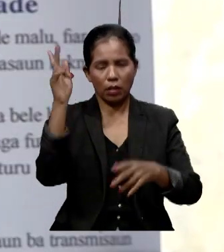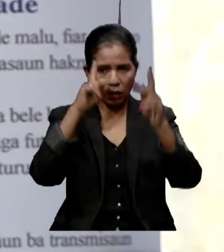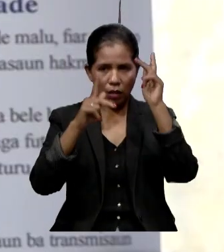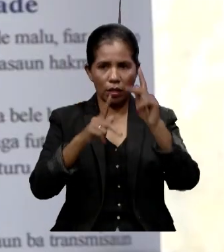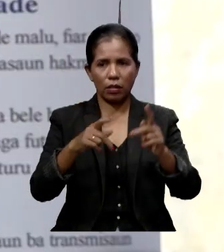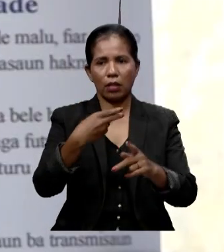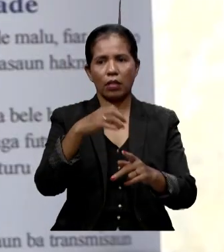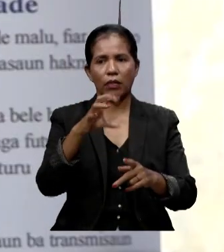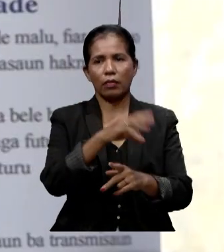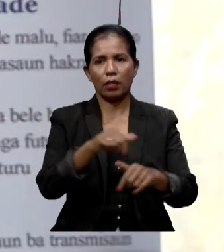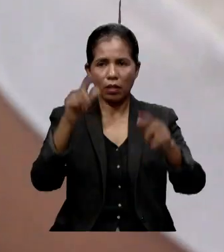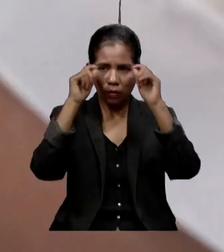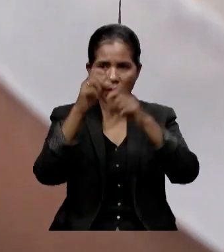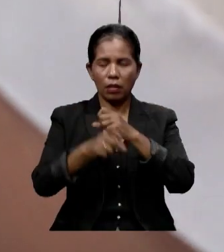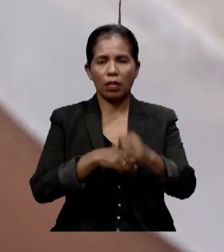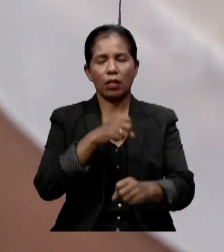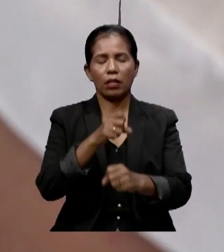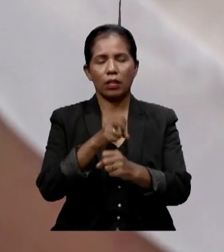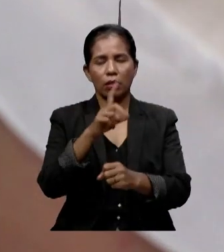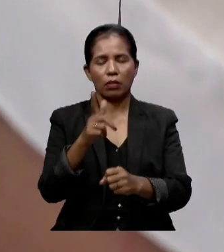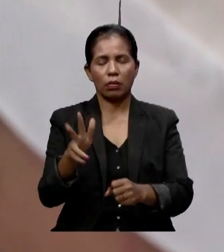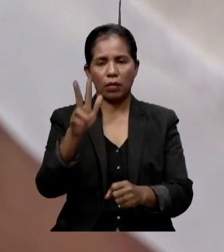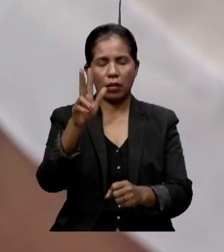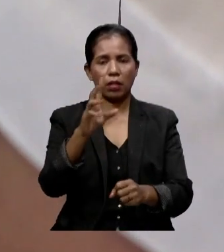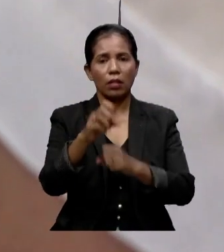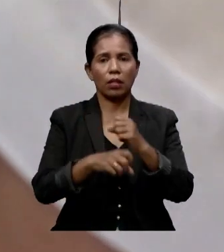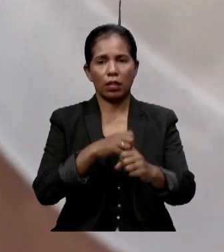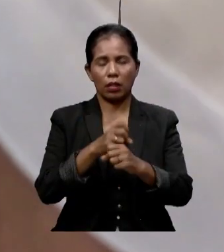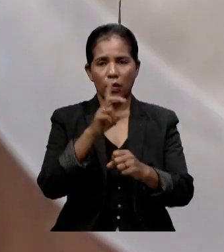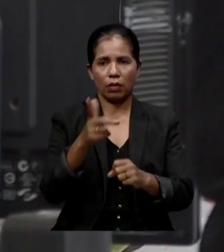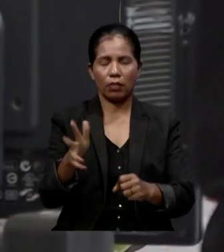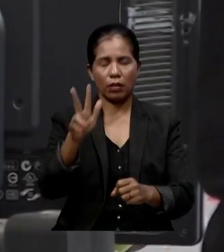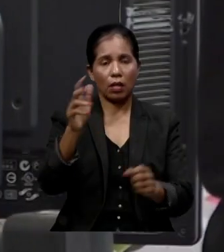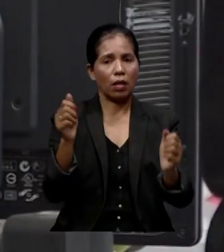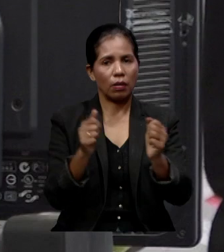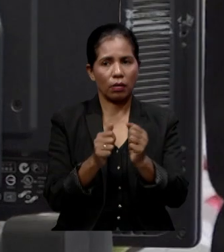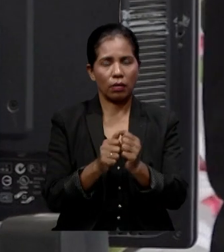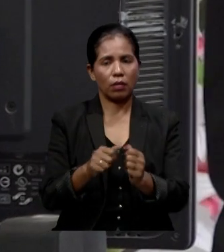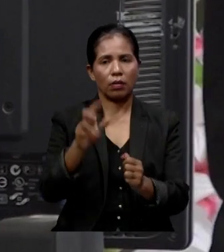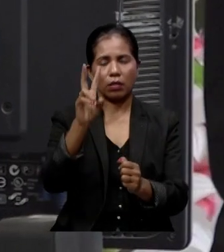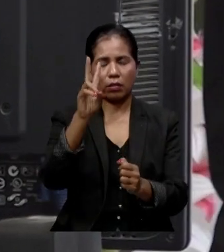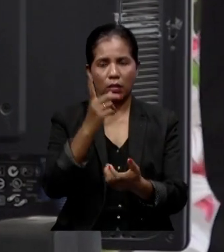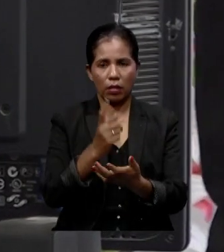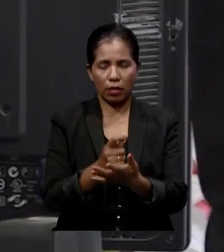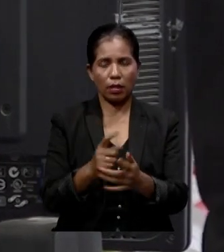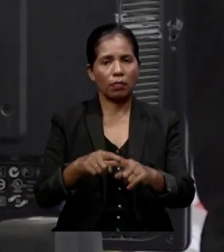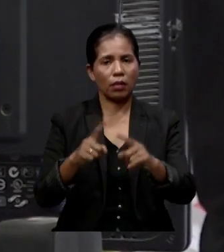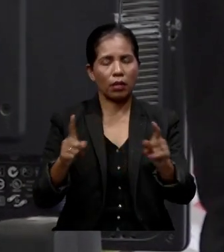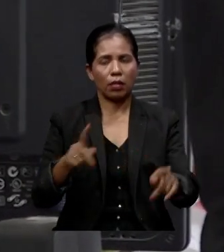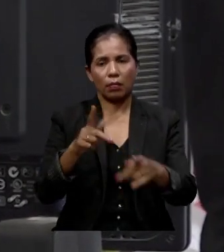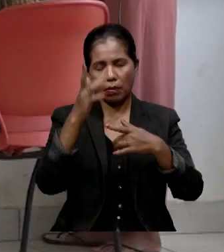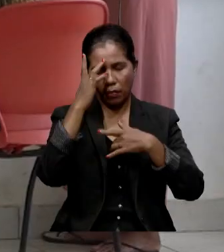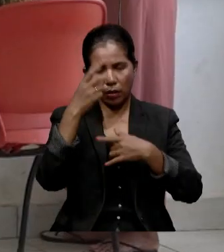a Timor-Leste, a husi tina rihun rua tolu, to tina rihun rua runulu resin tolu, hamutuk rihun rua resin, mai beia